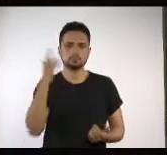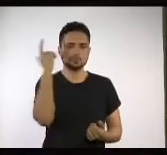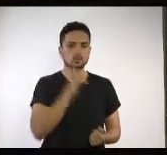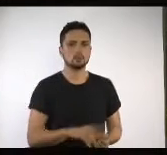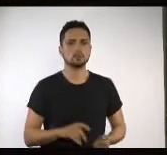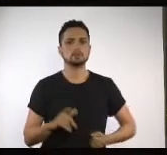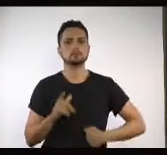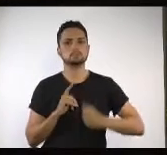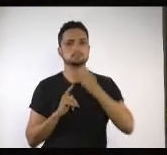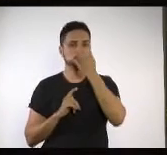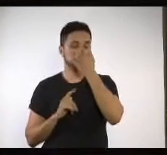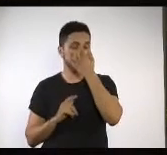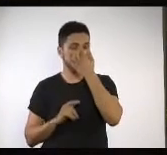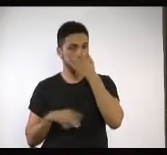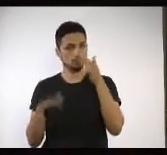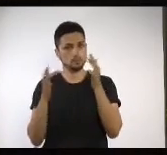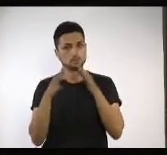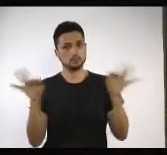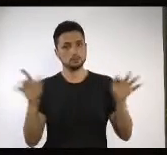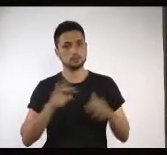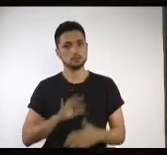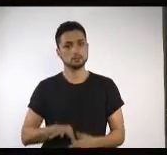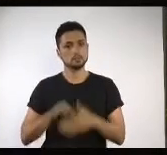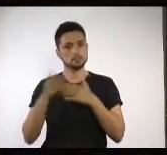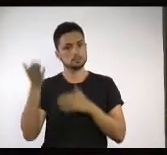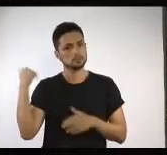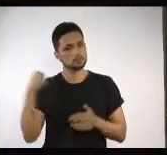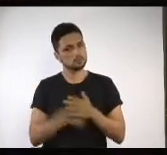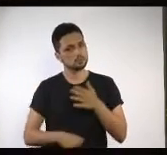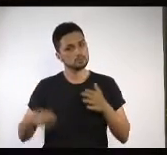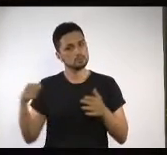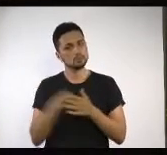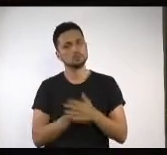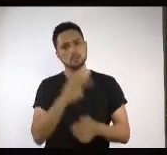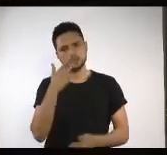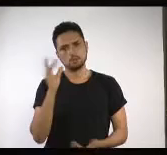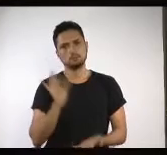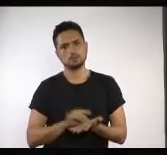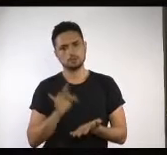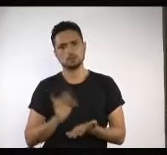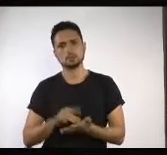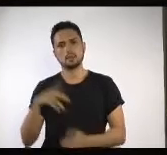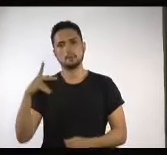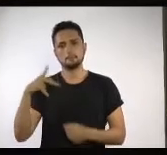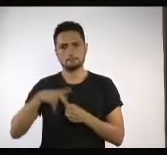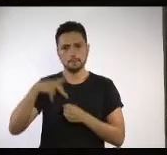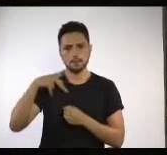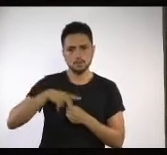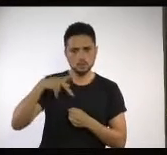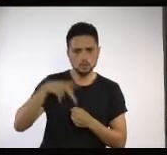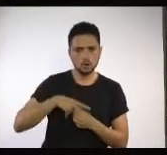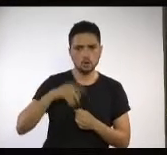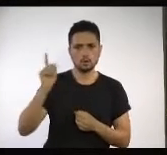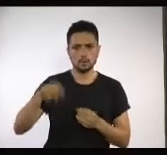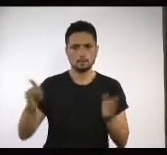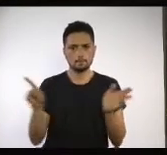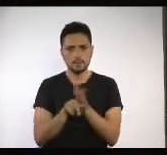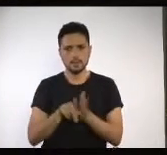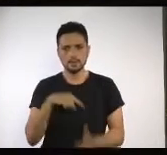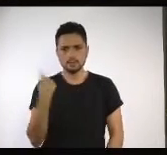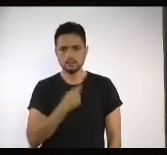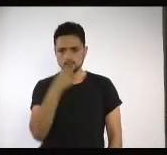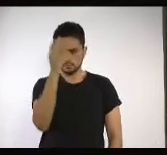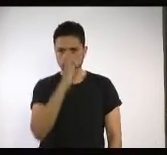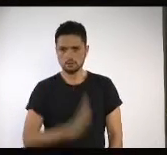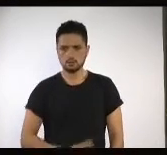desta frase de efeito que liderou aquelas lutas, afirmando que sim, o petróleo em território brasileiro é nosso,